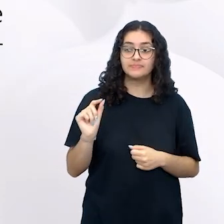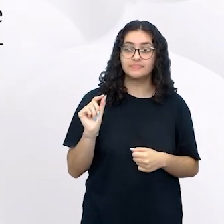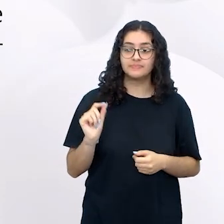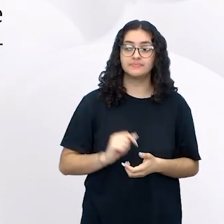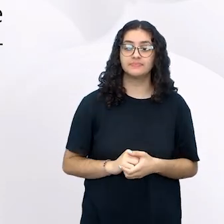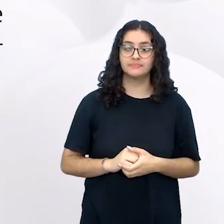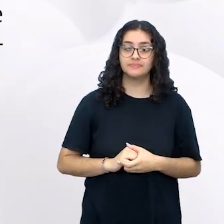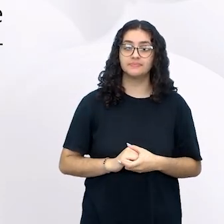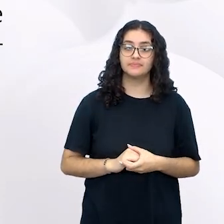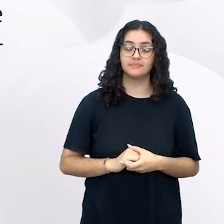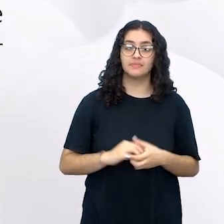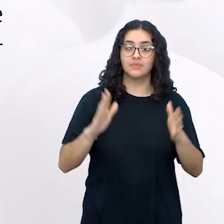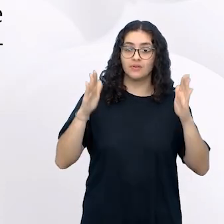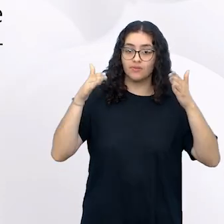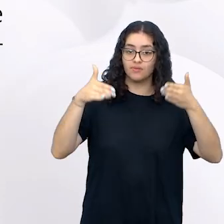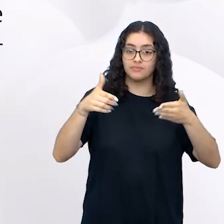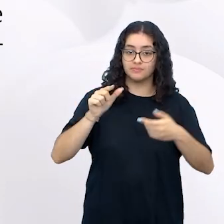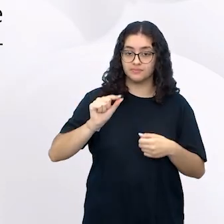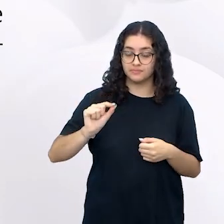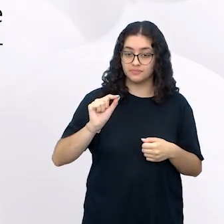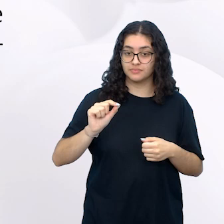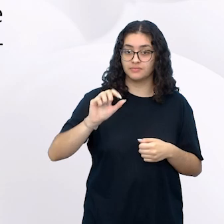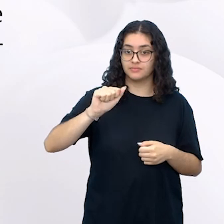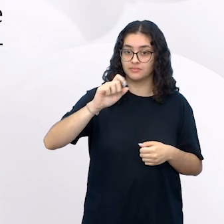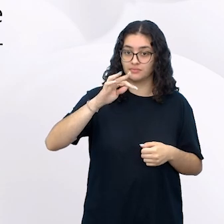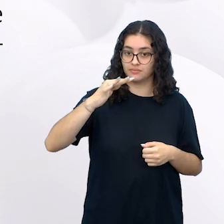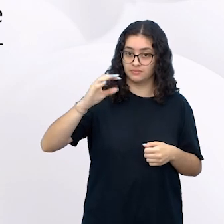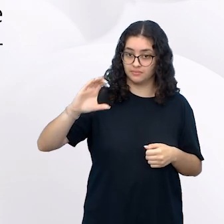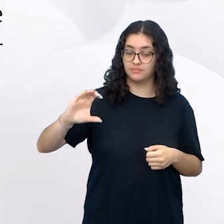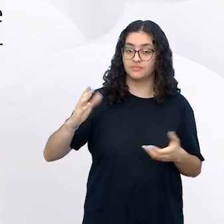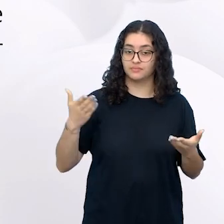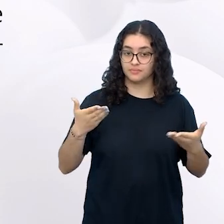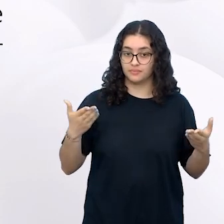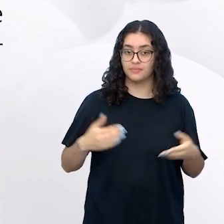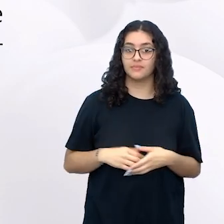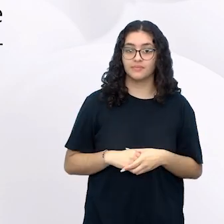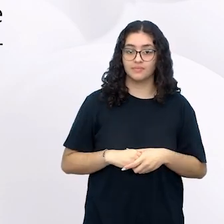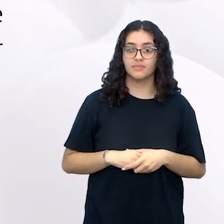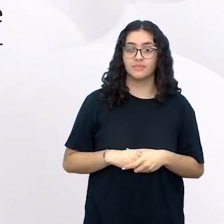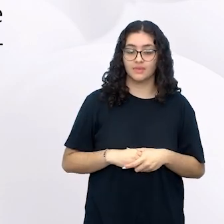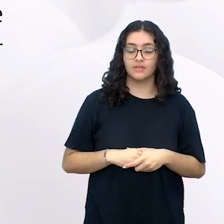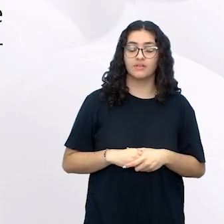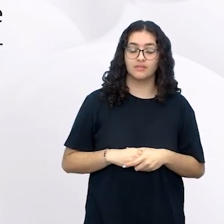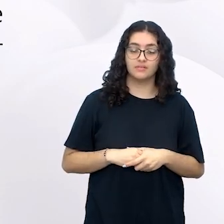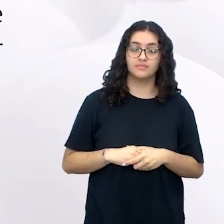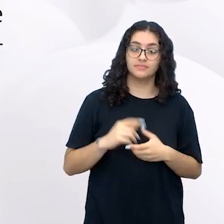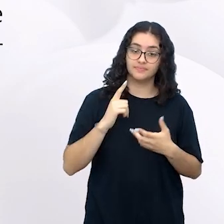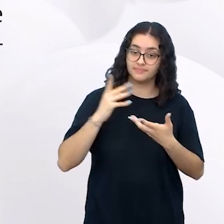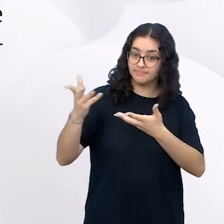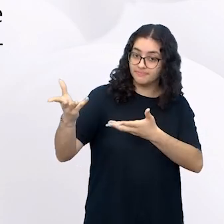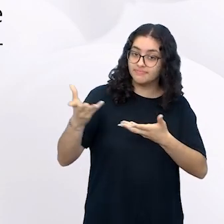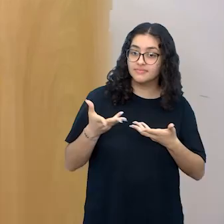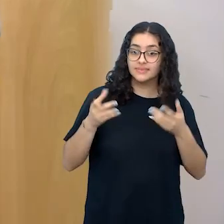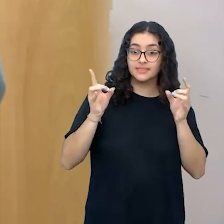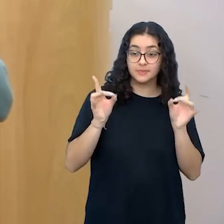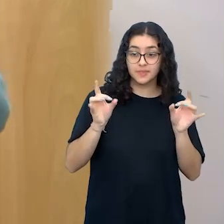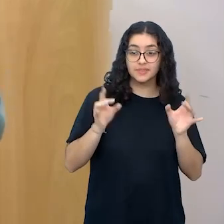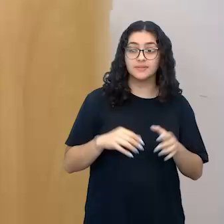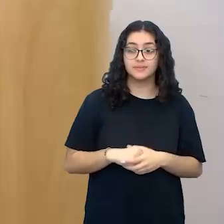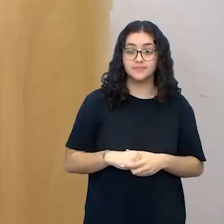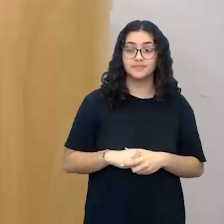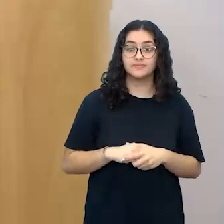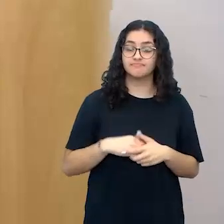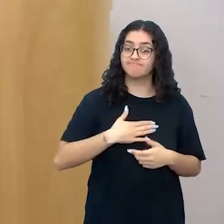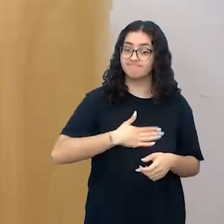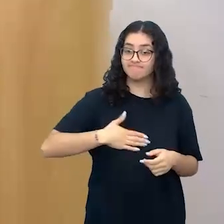gente vai para o foco da nossa TPC, né, Tere? Então a gente tem aqui um convidado muito especial, é um